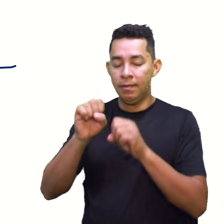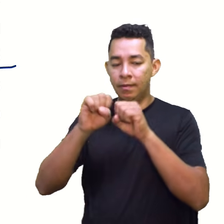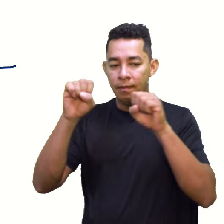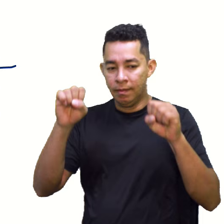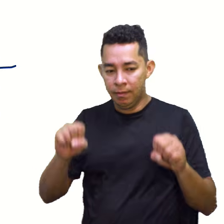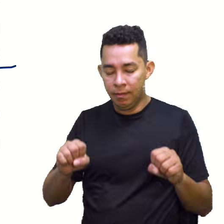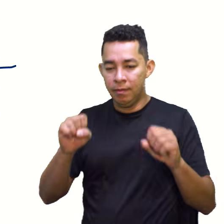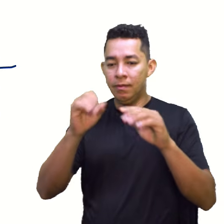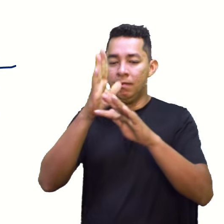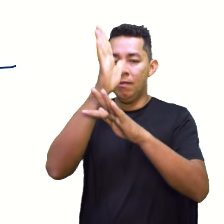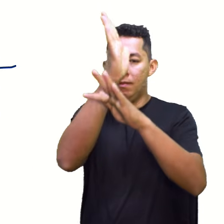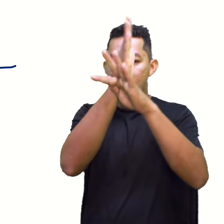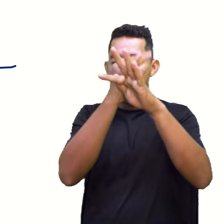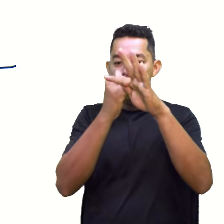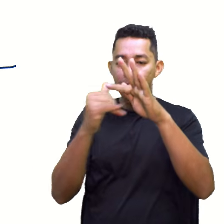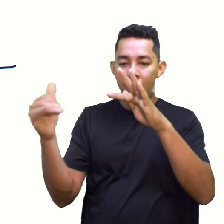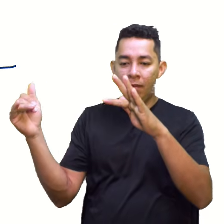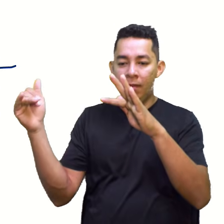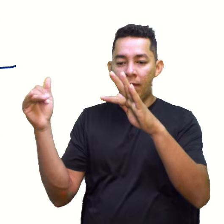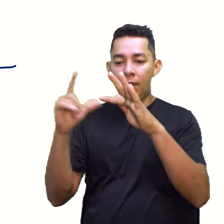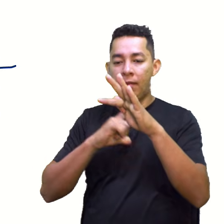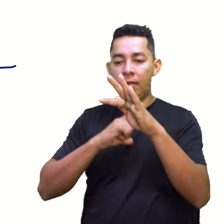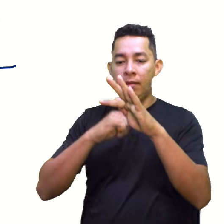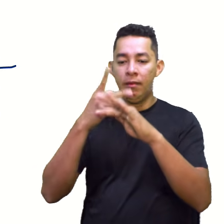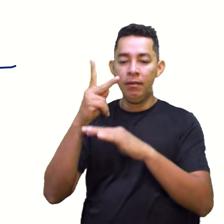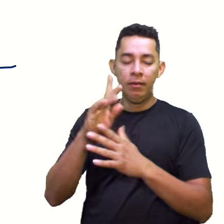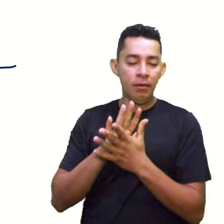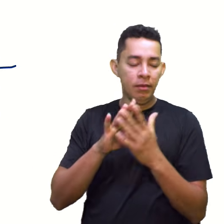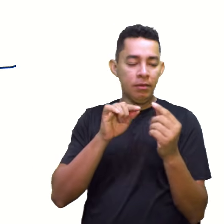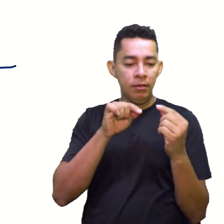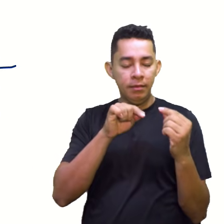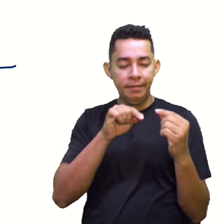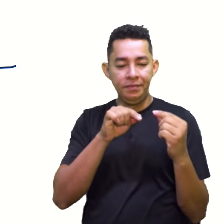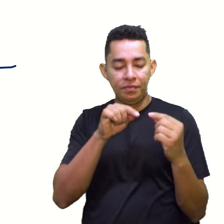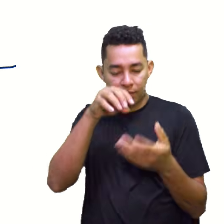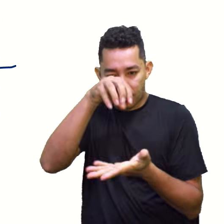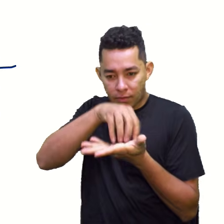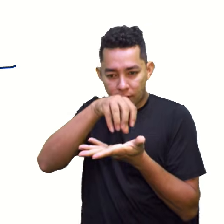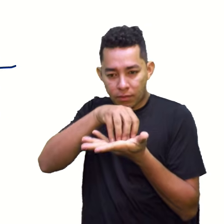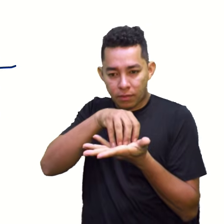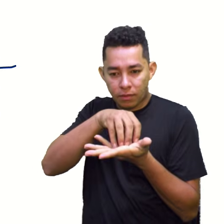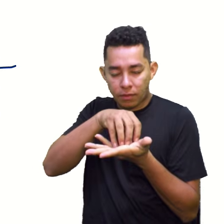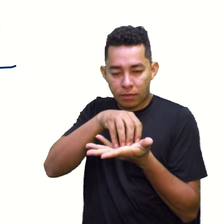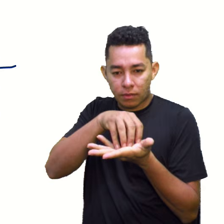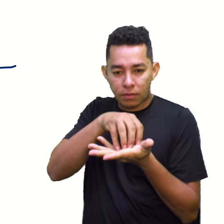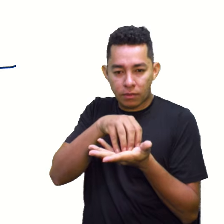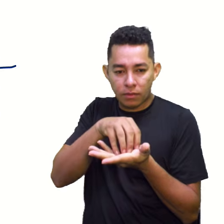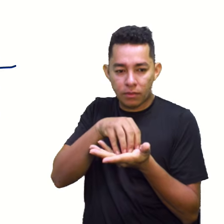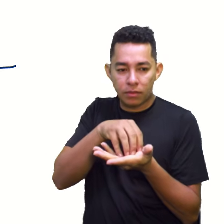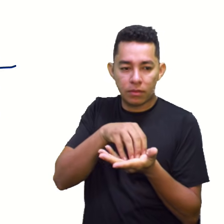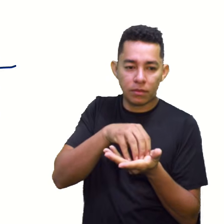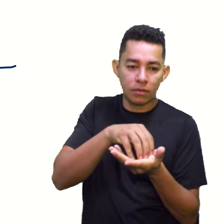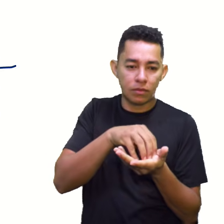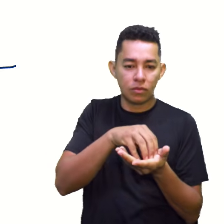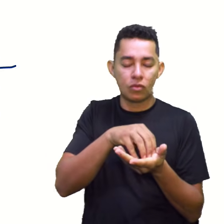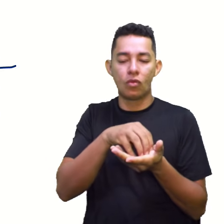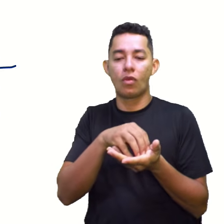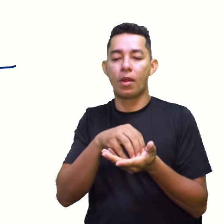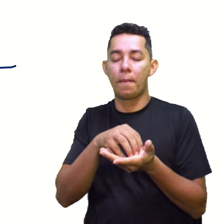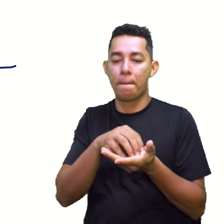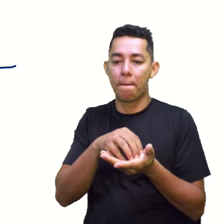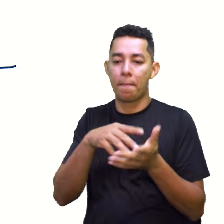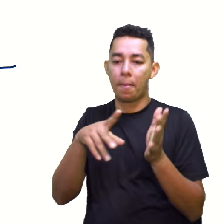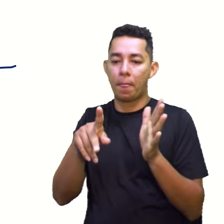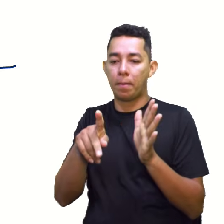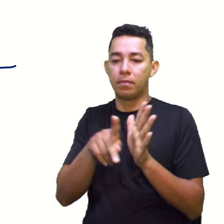coordenadas cartesianas tenha sua origem coincidindo exatamente com o centro